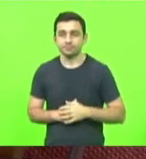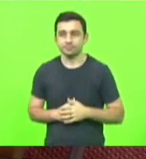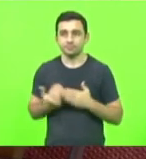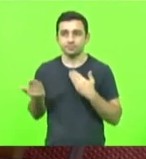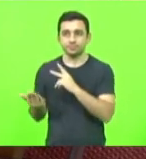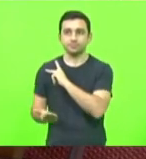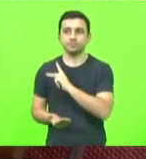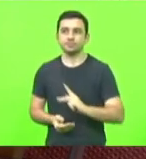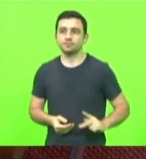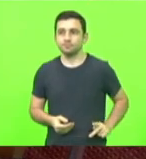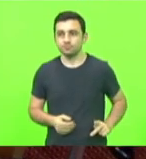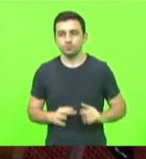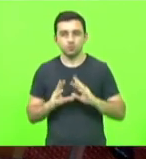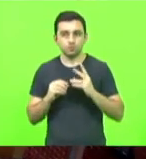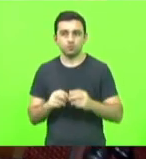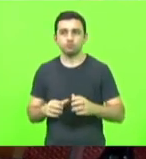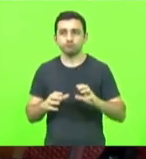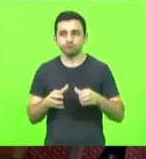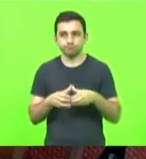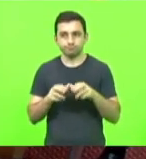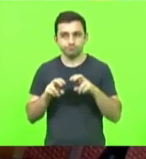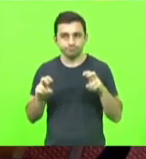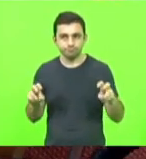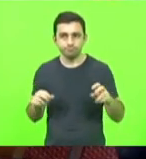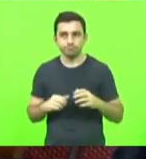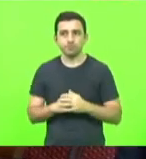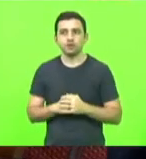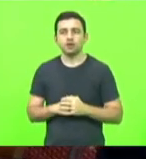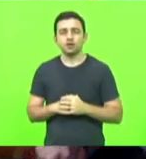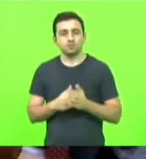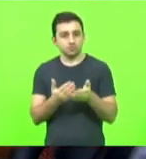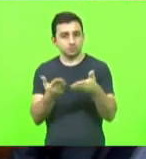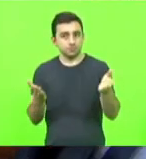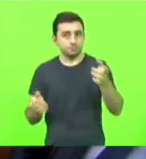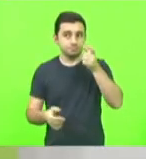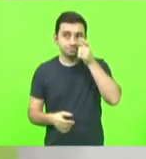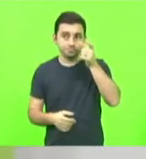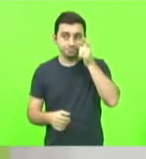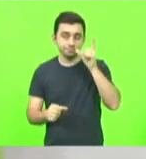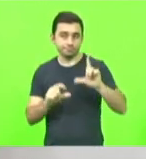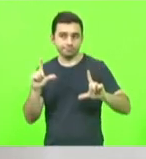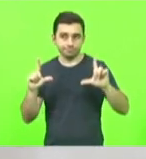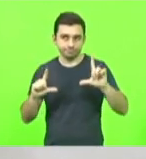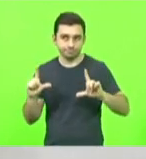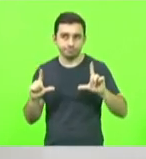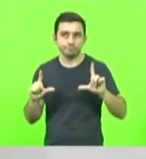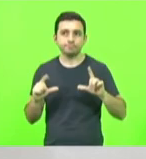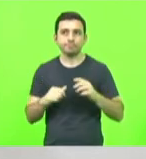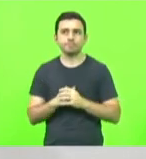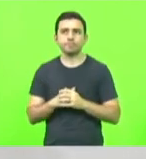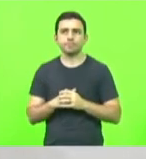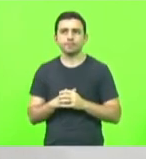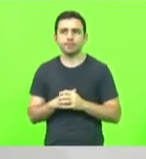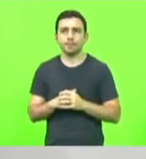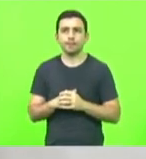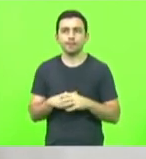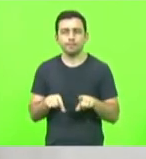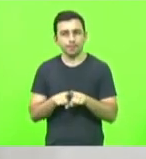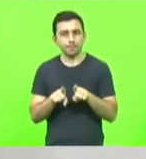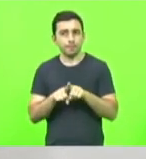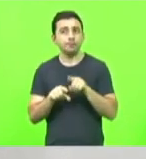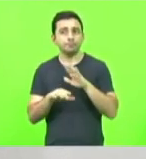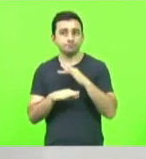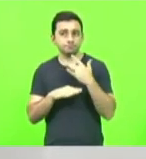presidente, membros da mesa, deputados, aqueles que nos assistem pela TVA ou pelas redes sociais